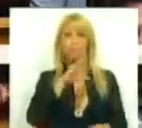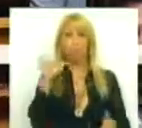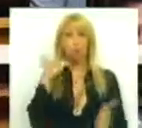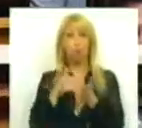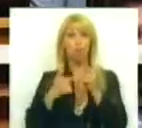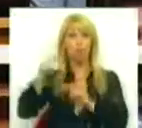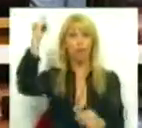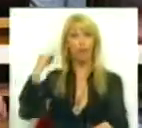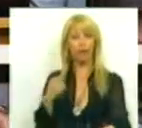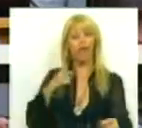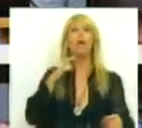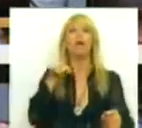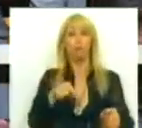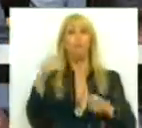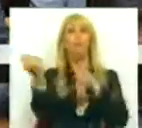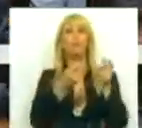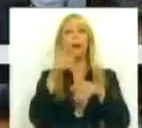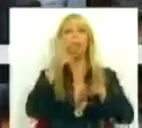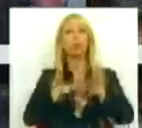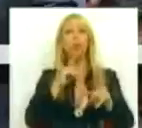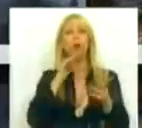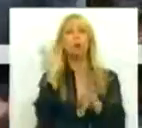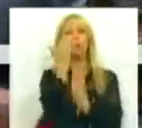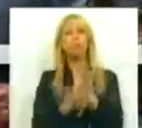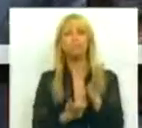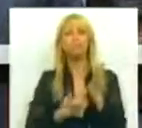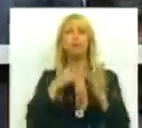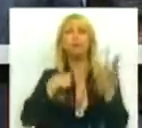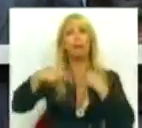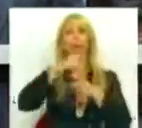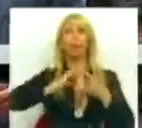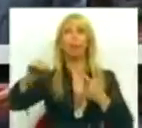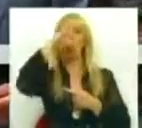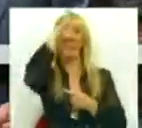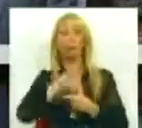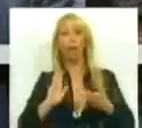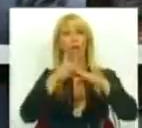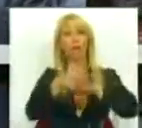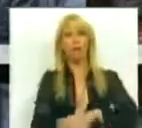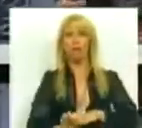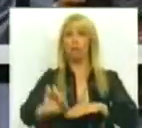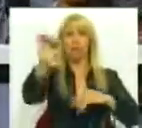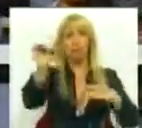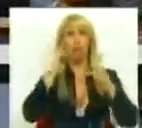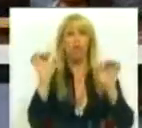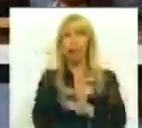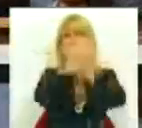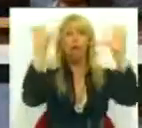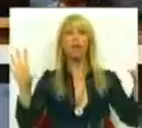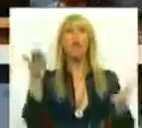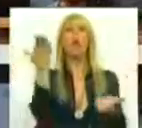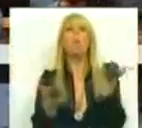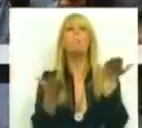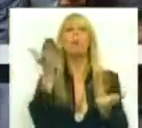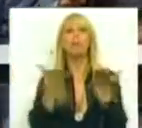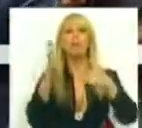segunda-feira um debate sobre uma moção de censura onde a sua intervenção foi elucidativa e onde o balanço